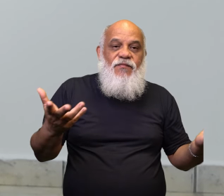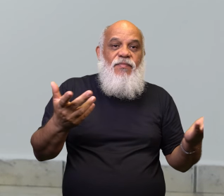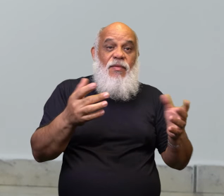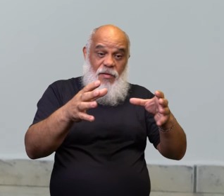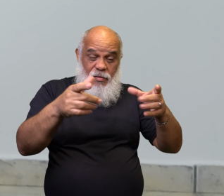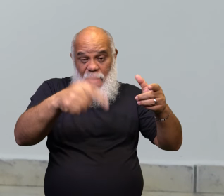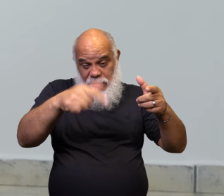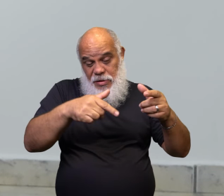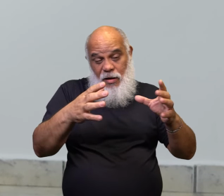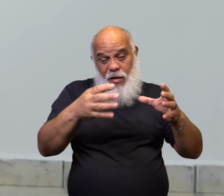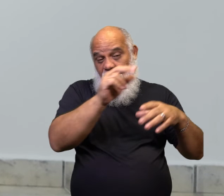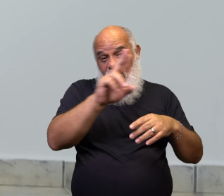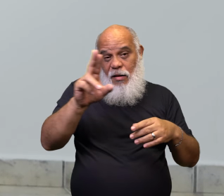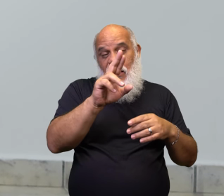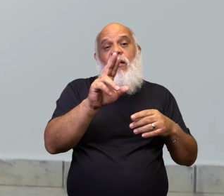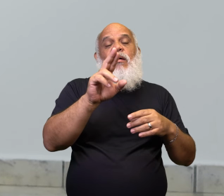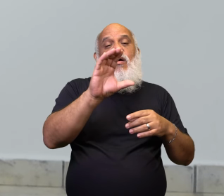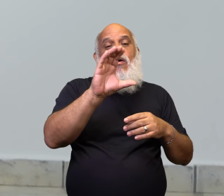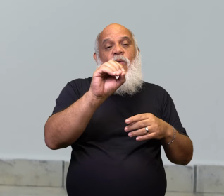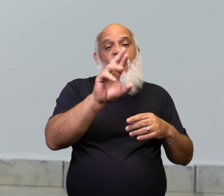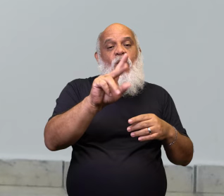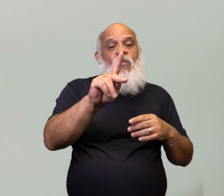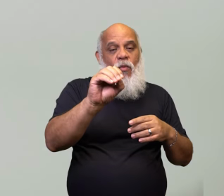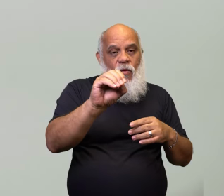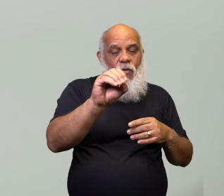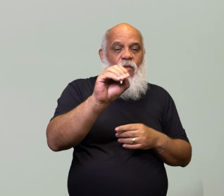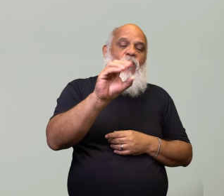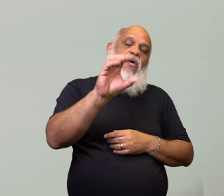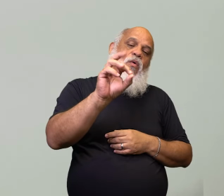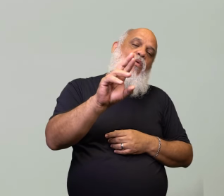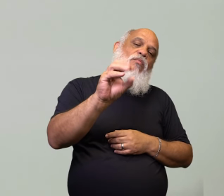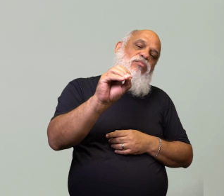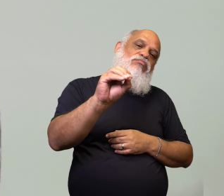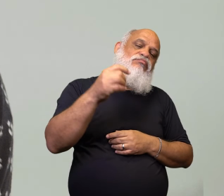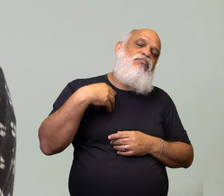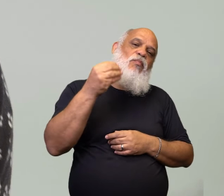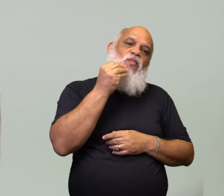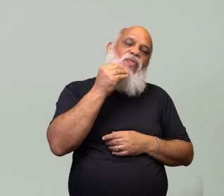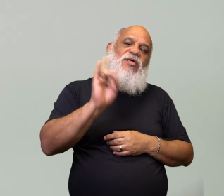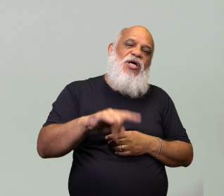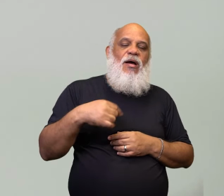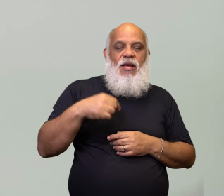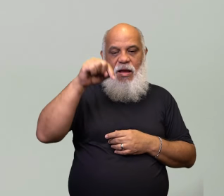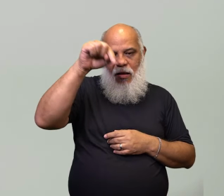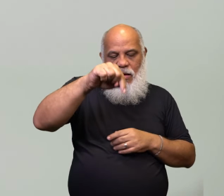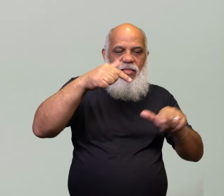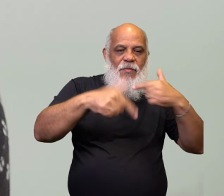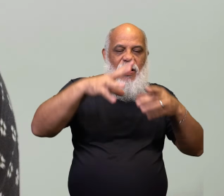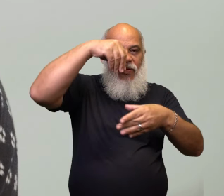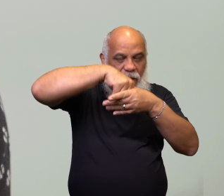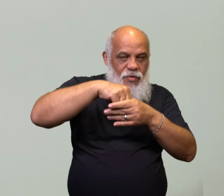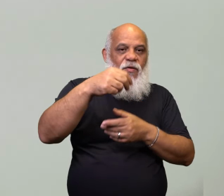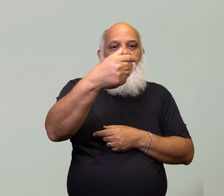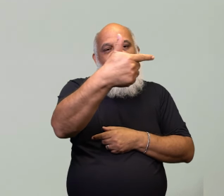academia do Rapor também me deu oportunidade de ser professor. Então, eu estou há 23 anos trabalhando